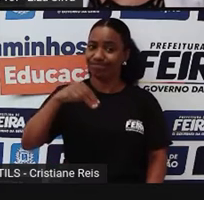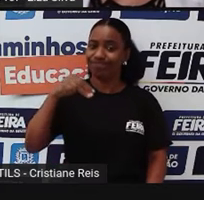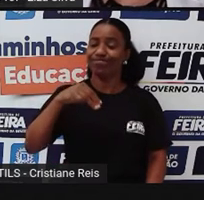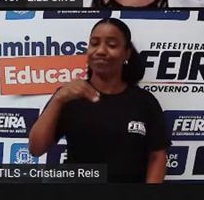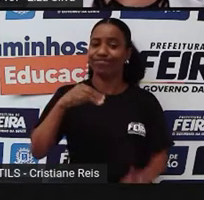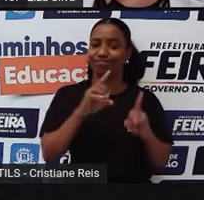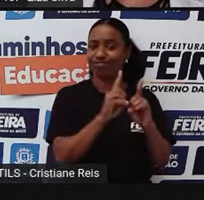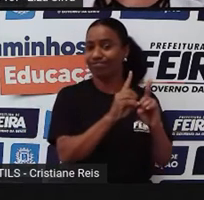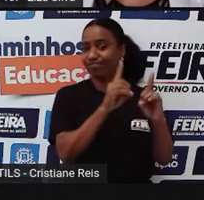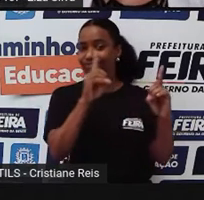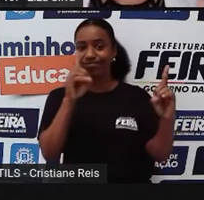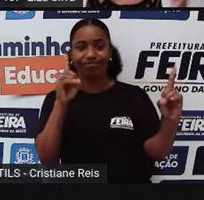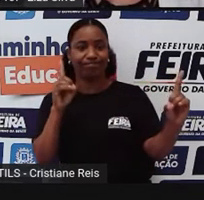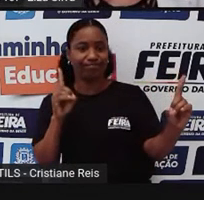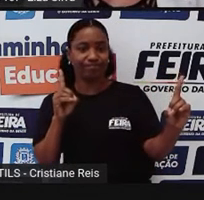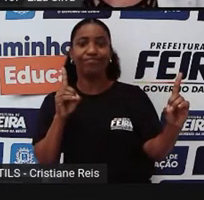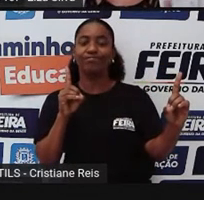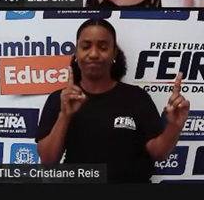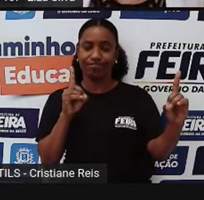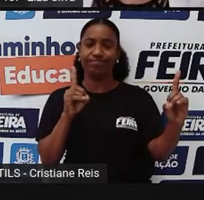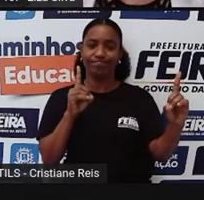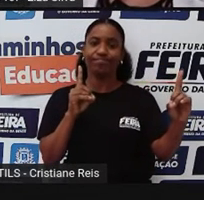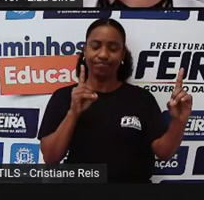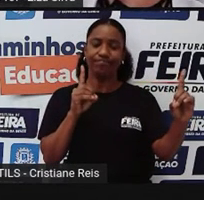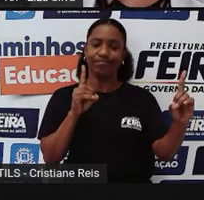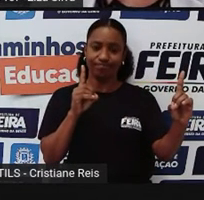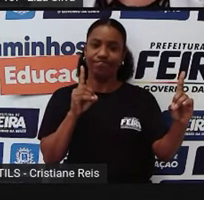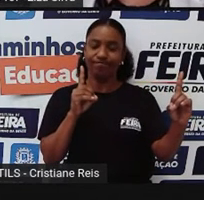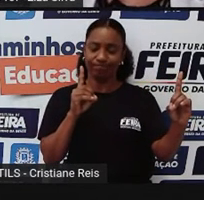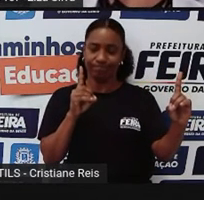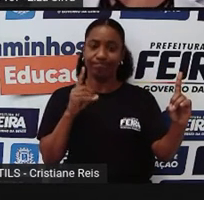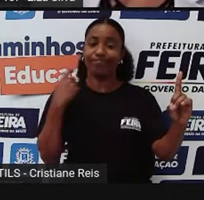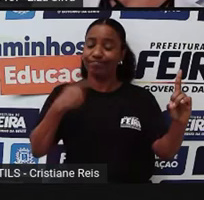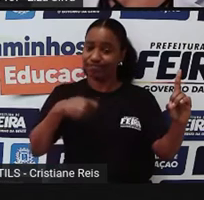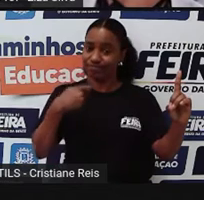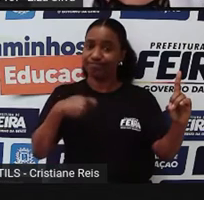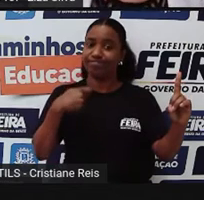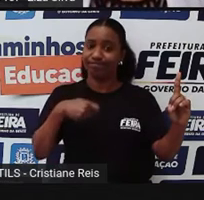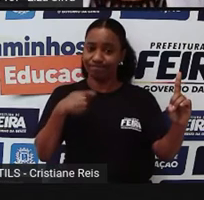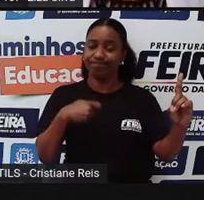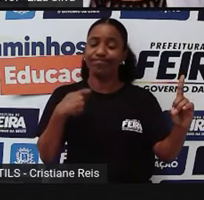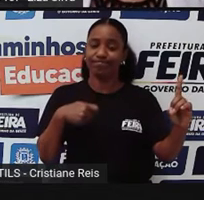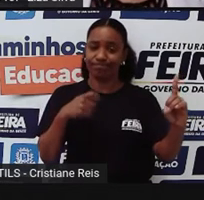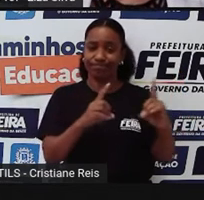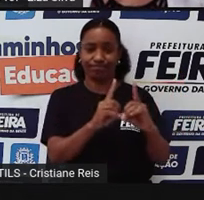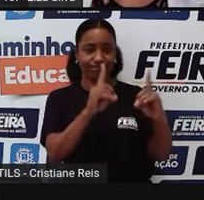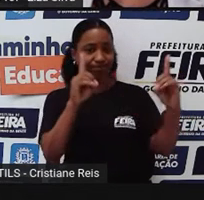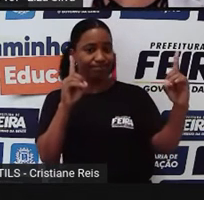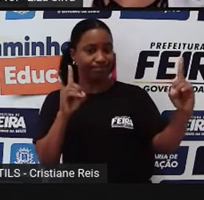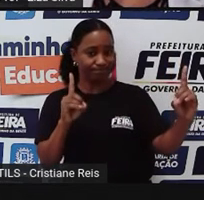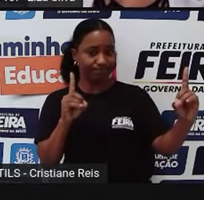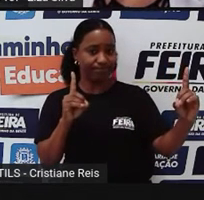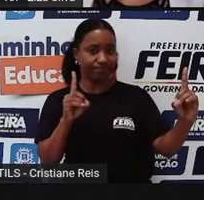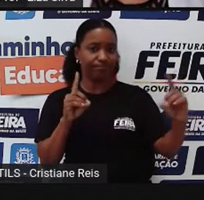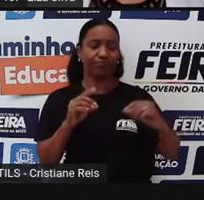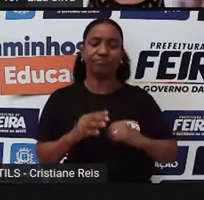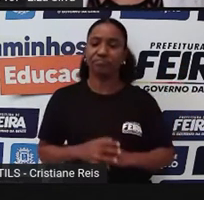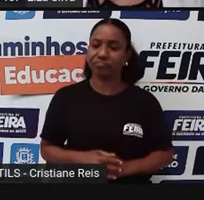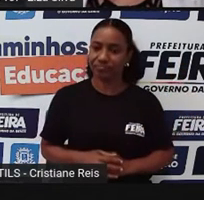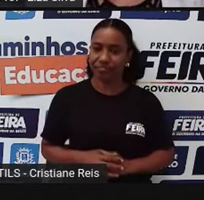1 metro de distância entre você e o seu colega ou a pessoa com colar você está conversando